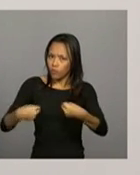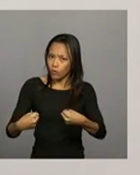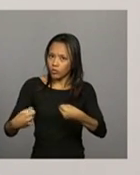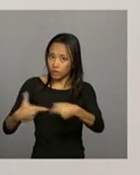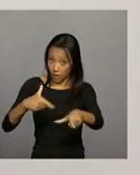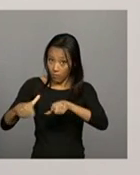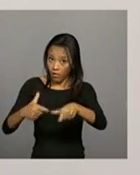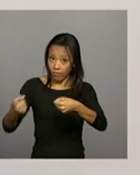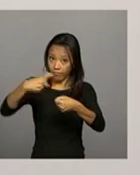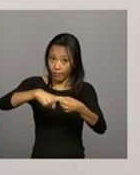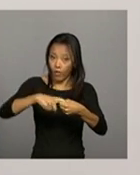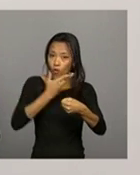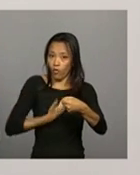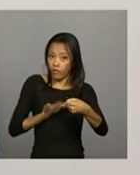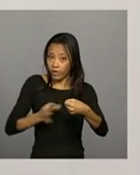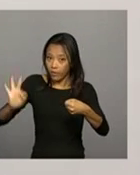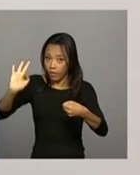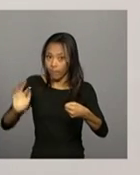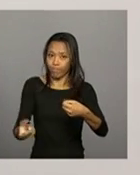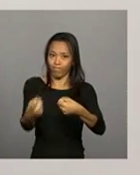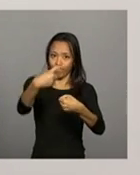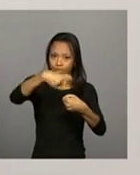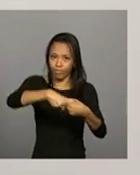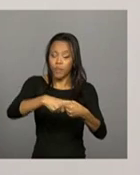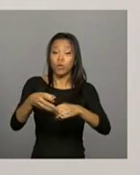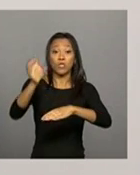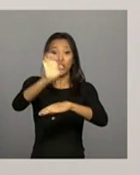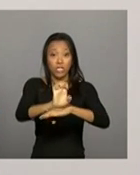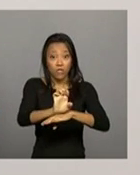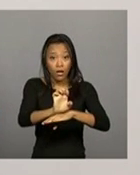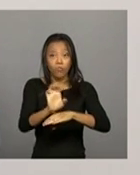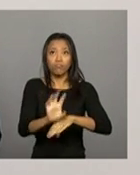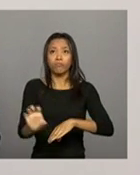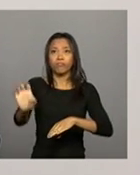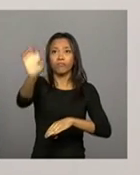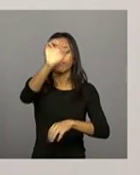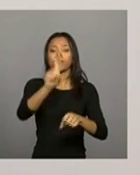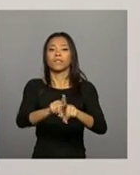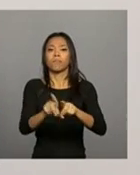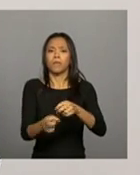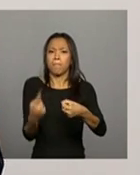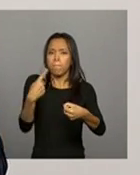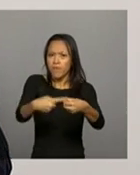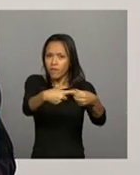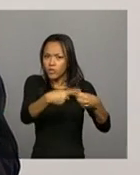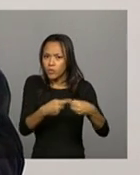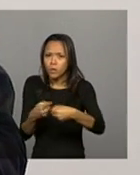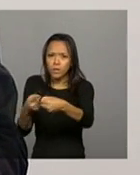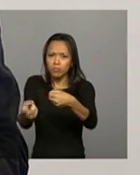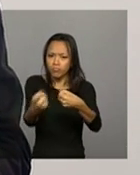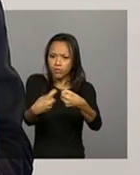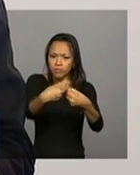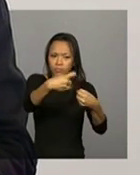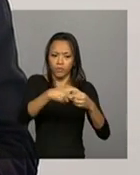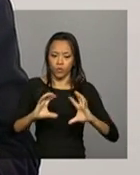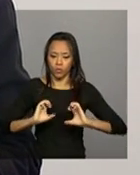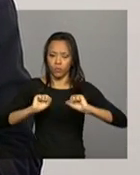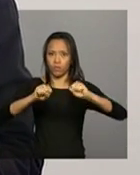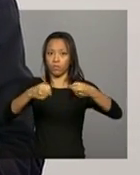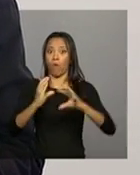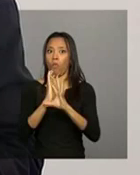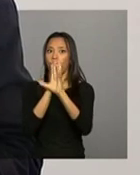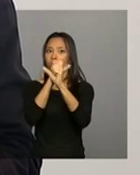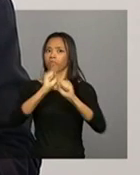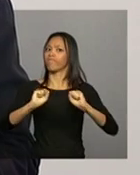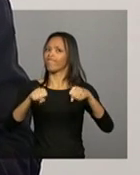governo federal, o esforço dos governos estaduais, o esforço das prefeituras, nós podemos sim fazer